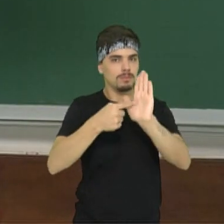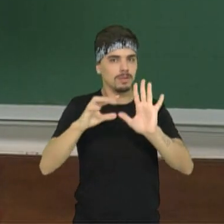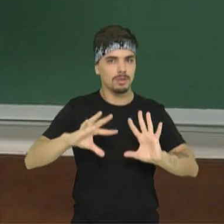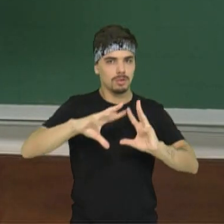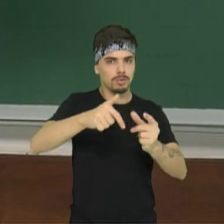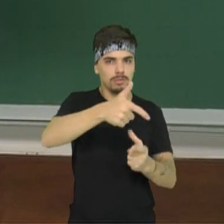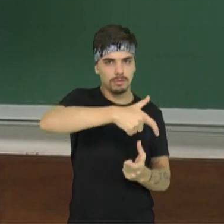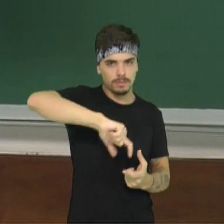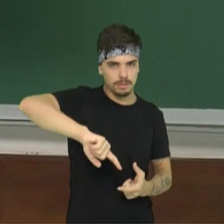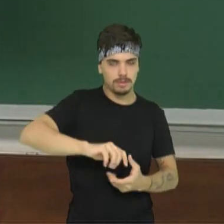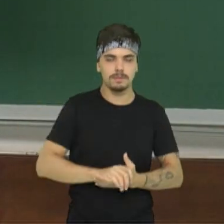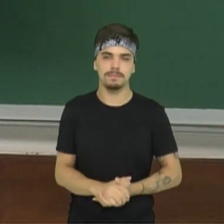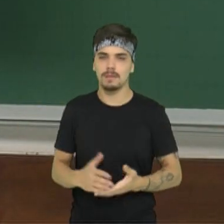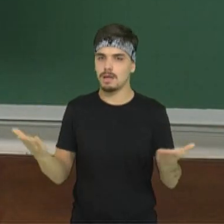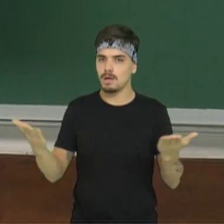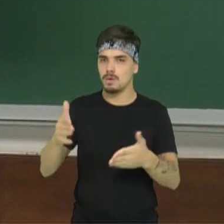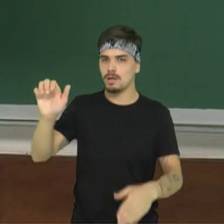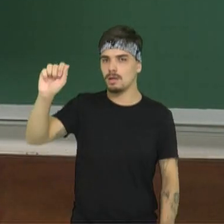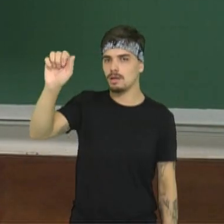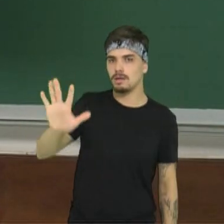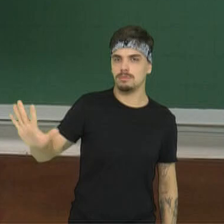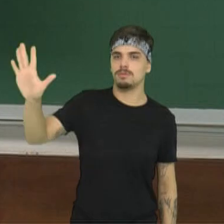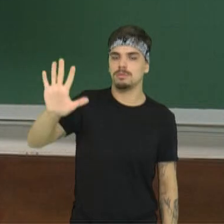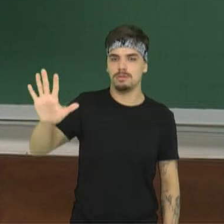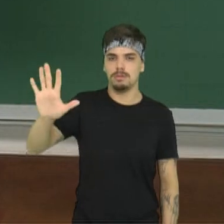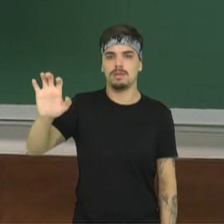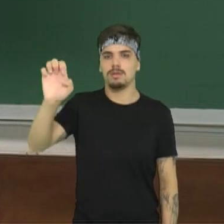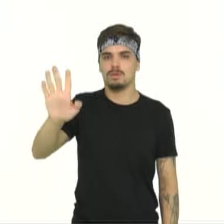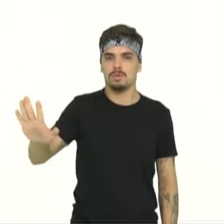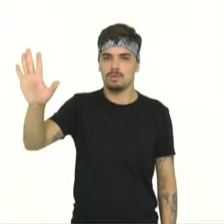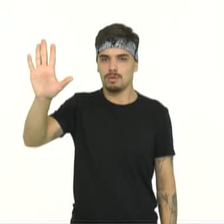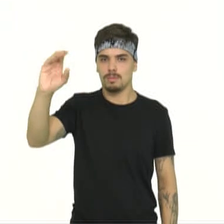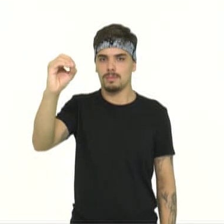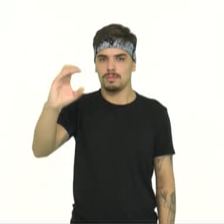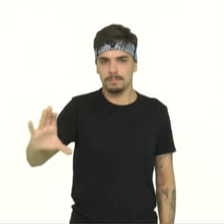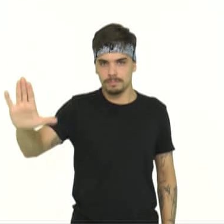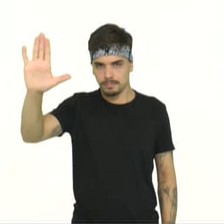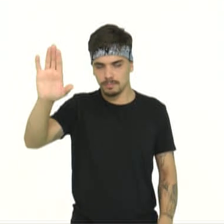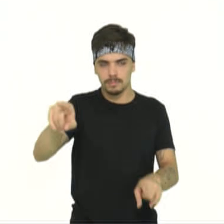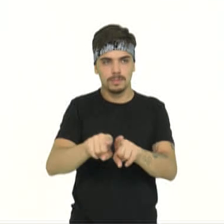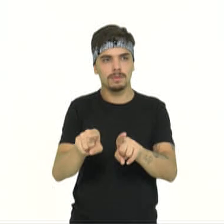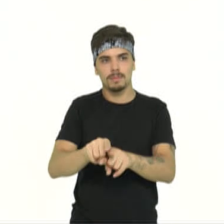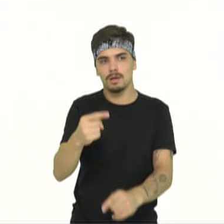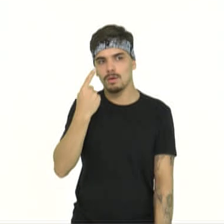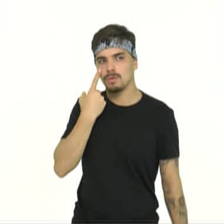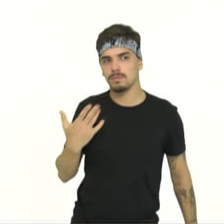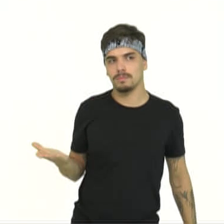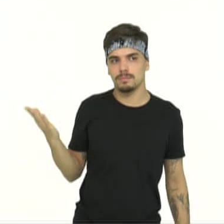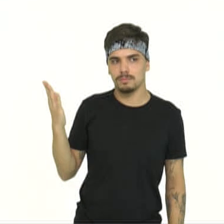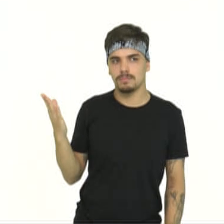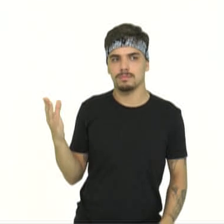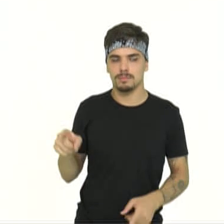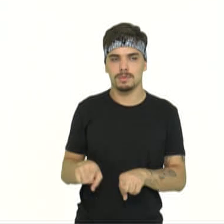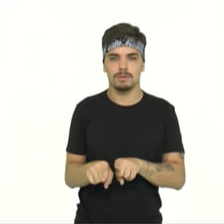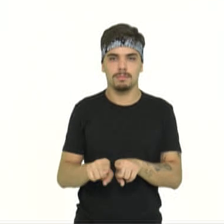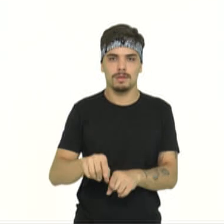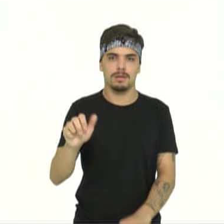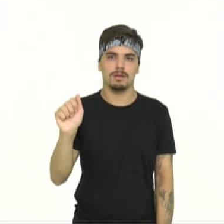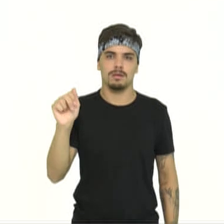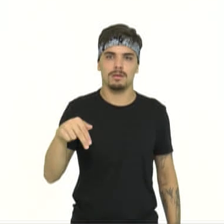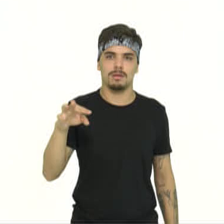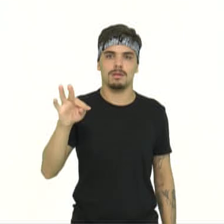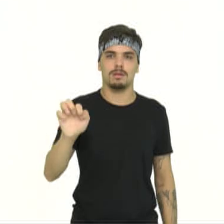aí, tá bom? Nós vamos falar da Ásia, Europa e Oceania. Aí tem os dados sobre os 5 continentes, só não tem a Antártida aí, né, porque não temos